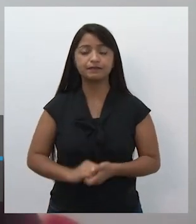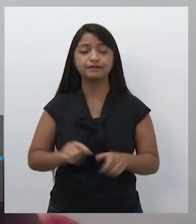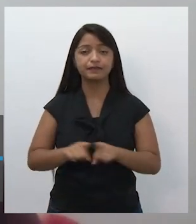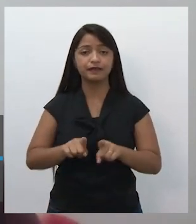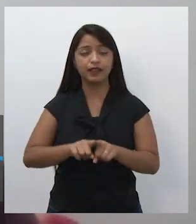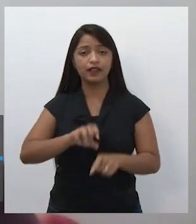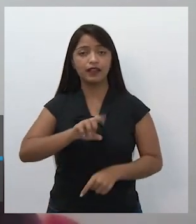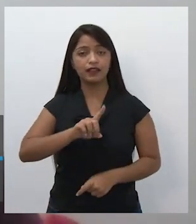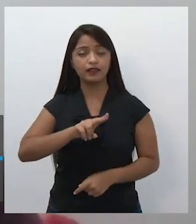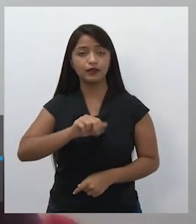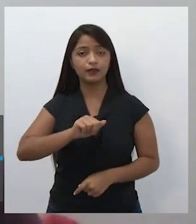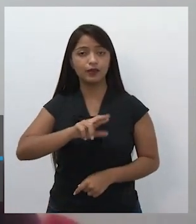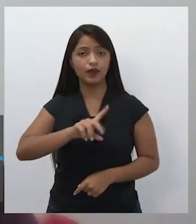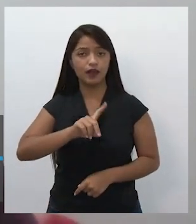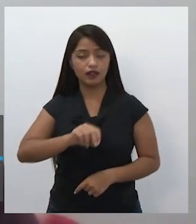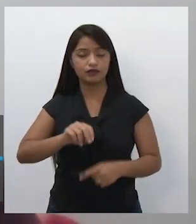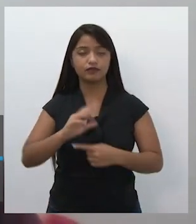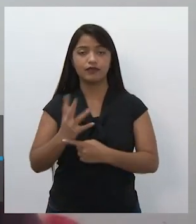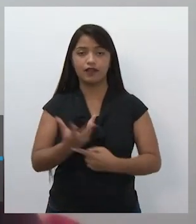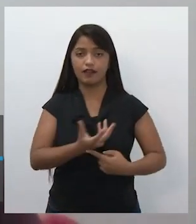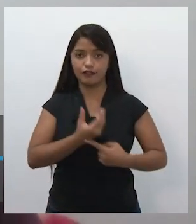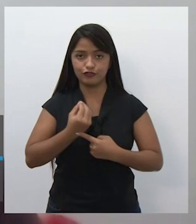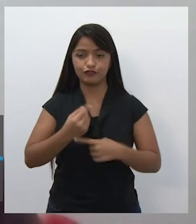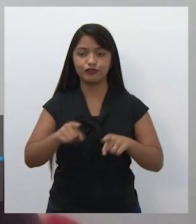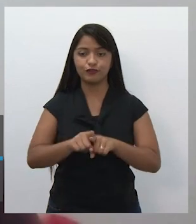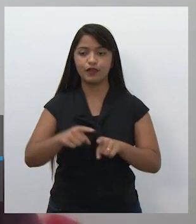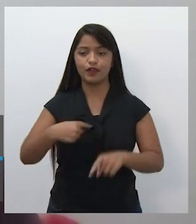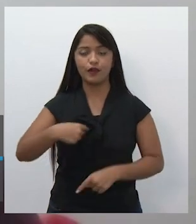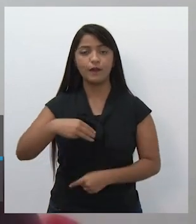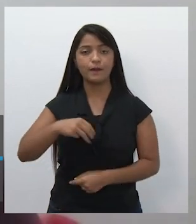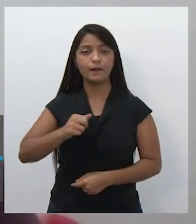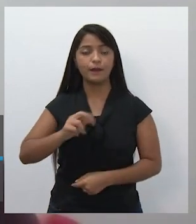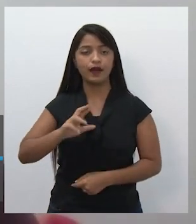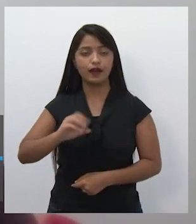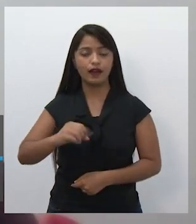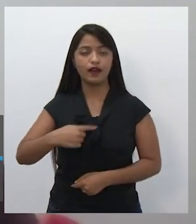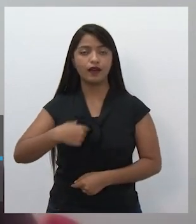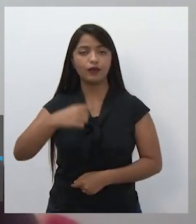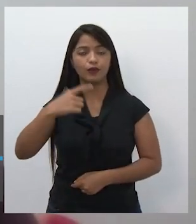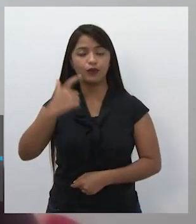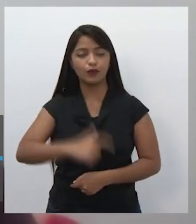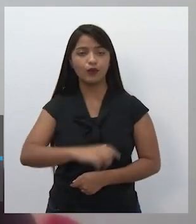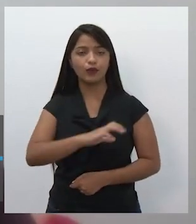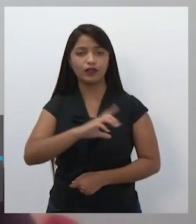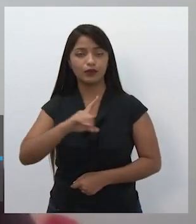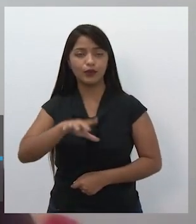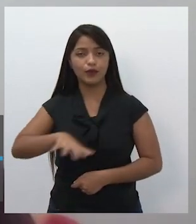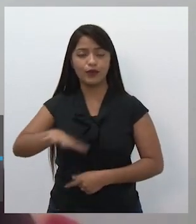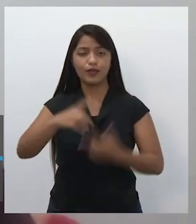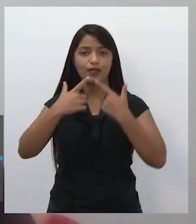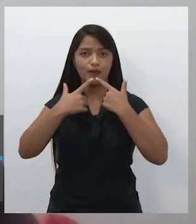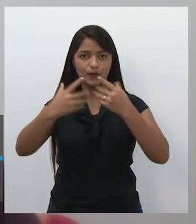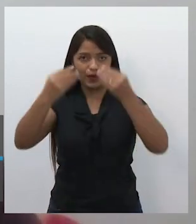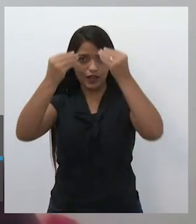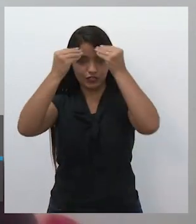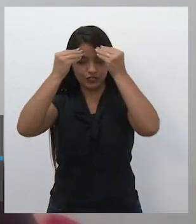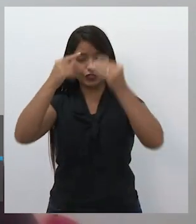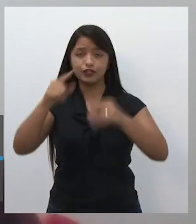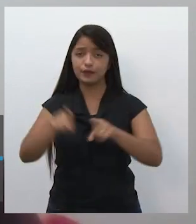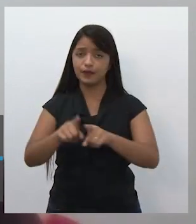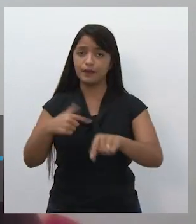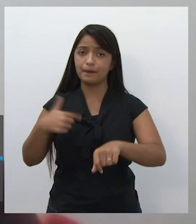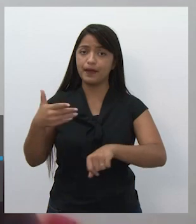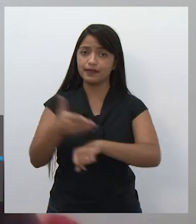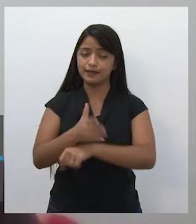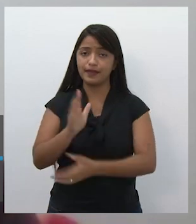arte, né, eu sou o Marcos, sou coordenador da área de linguagens e membro também da equipe curricular de língua portuguesa. Hoje comigo